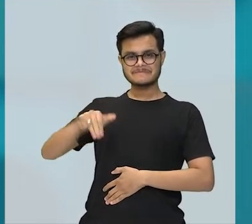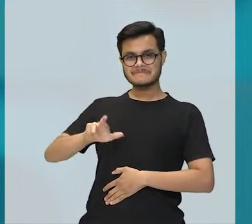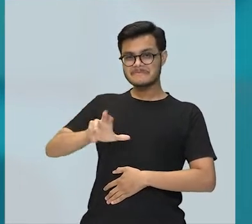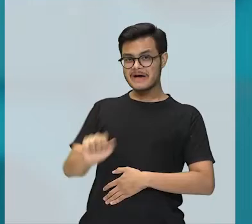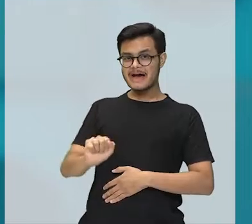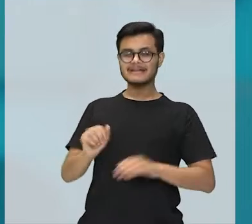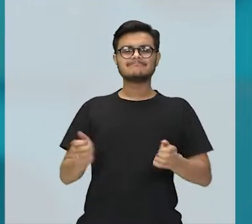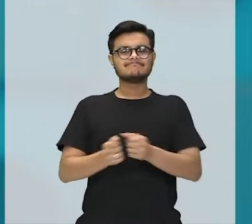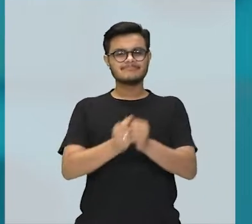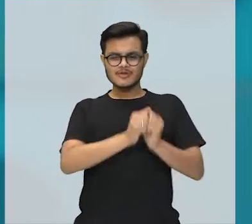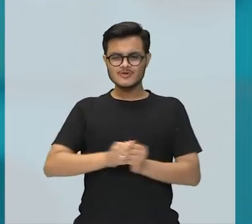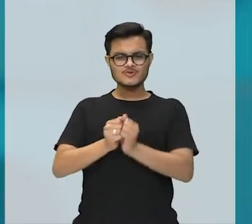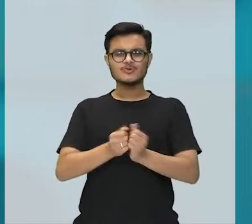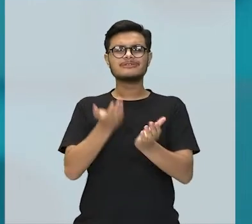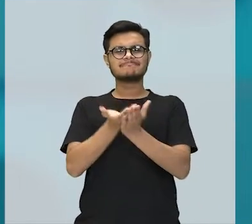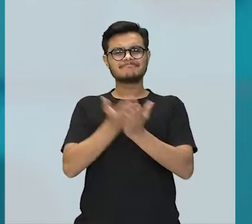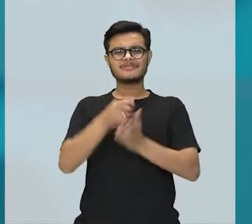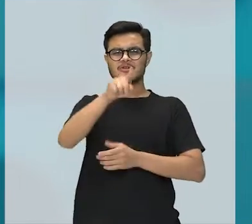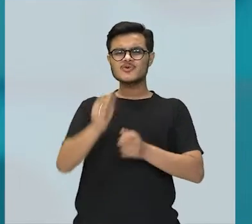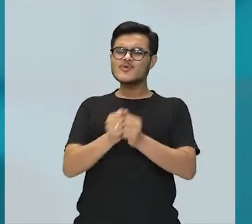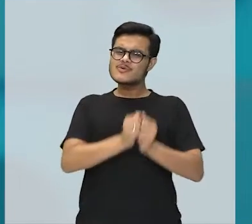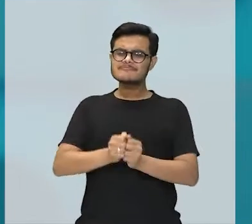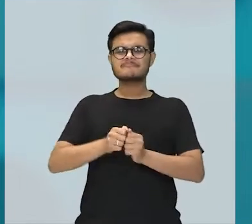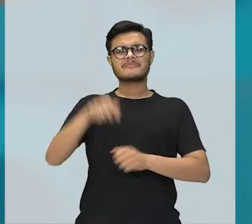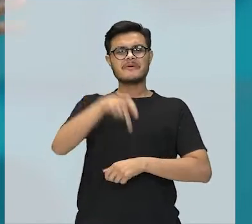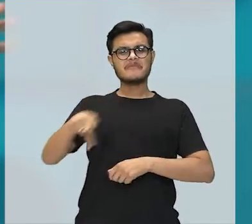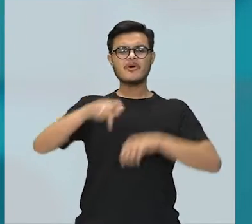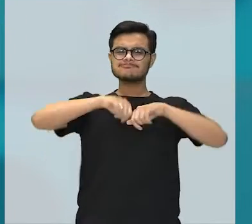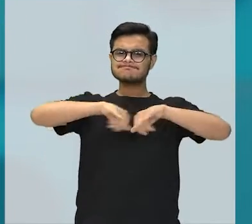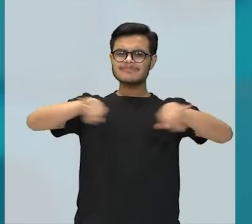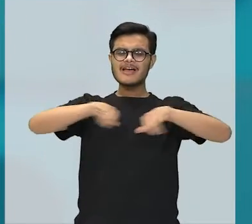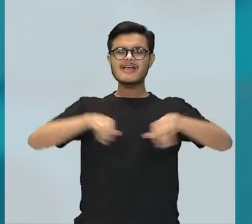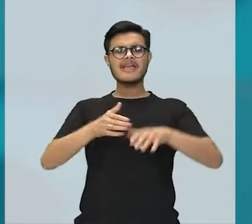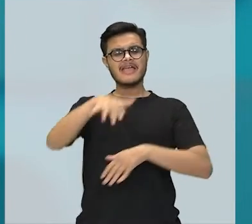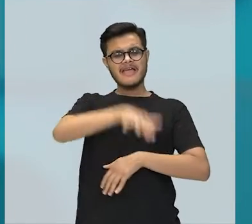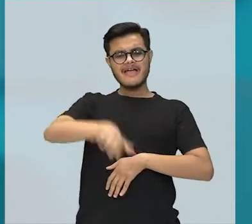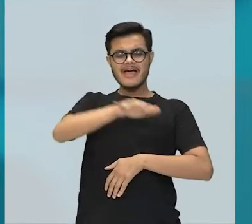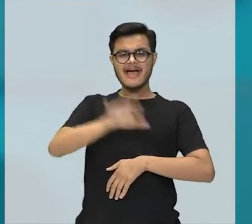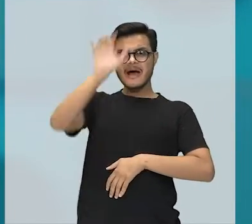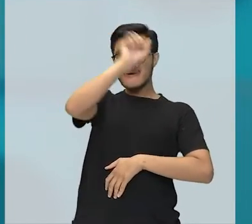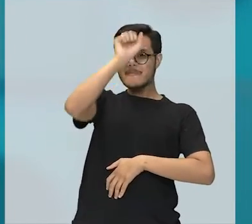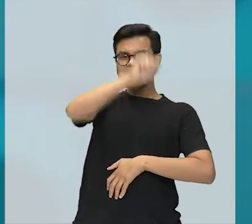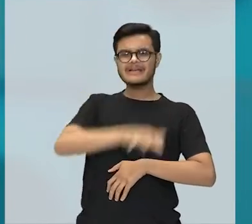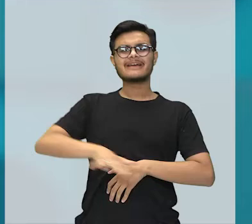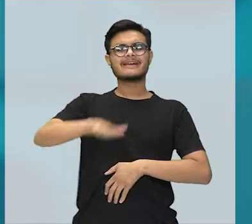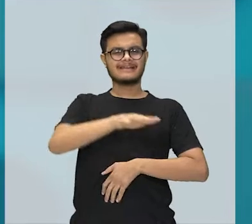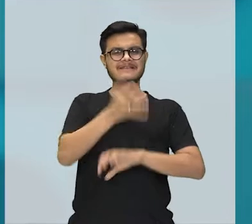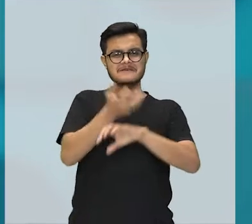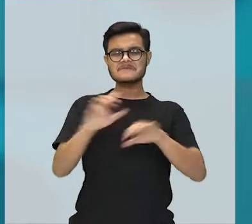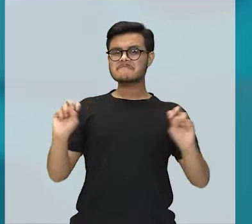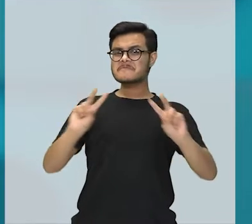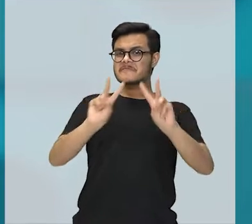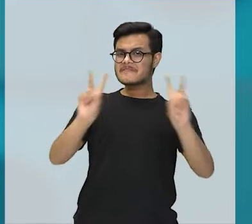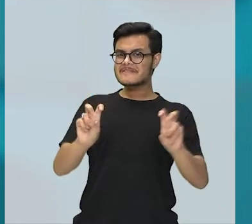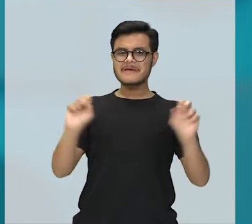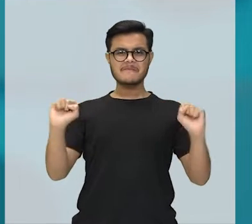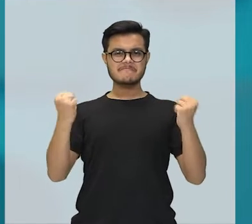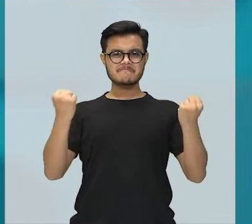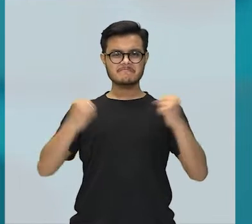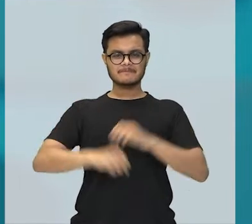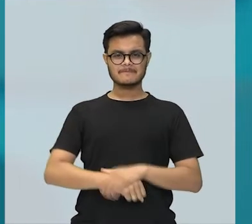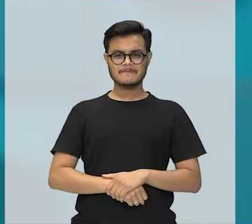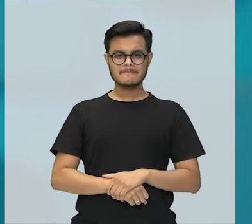estou aqui para, junto de vocês, desbravarmos, conhecermos e explorarmos mais um conteúdo de Educação